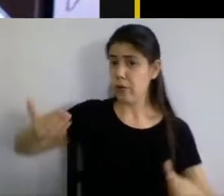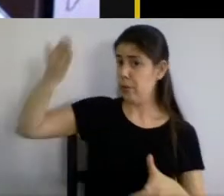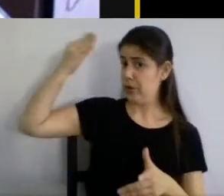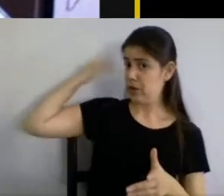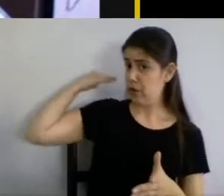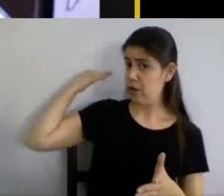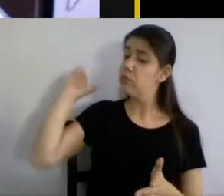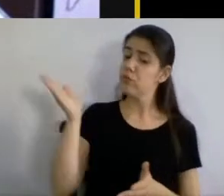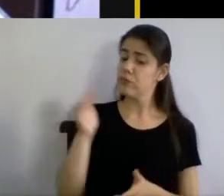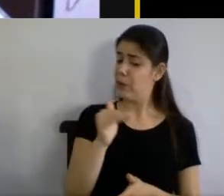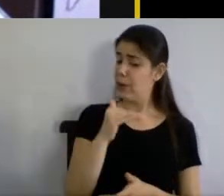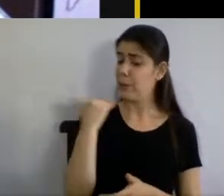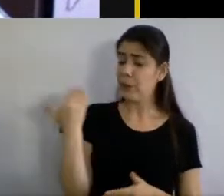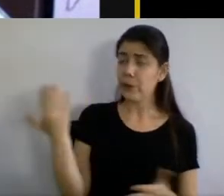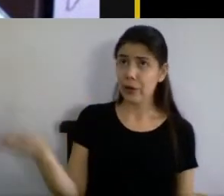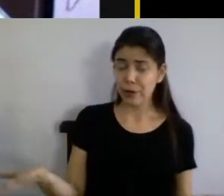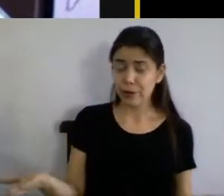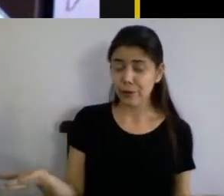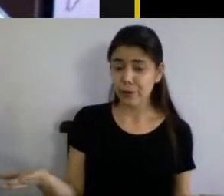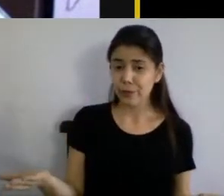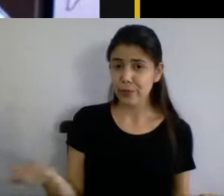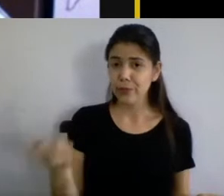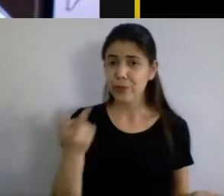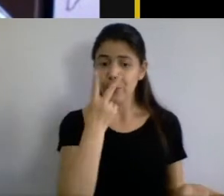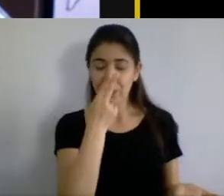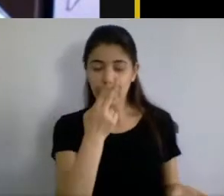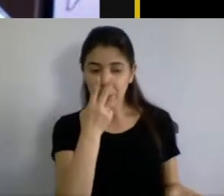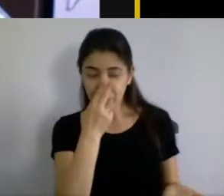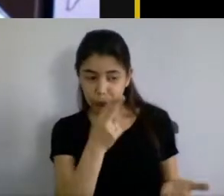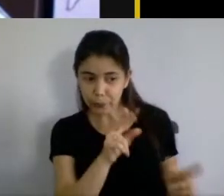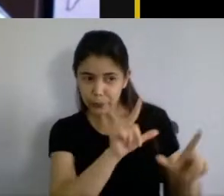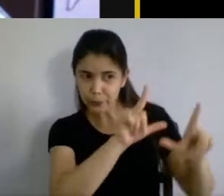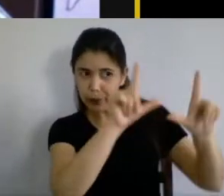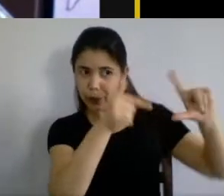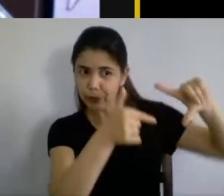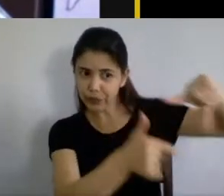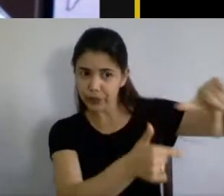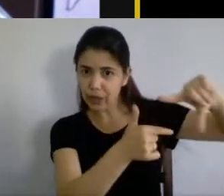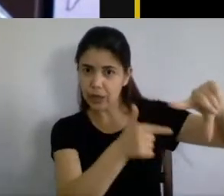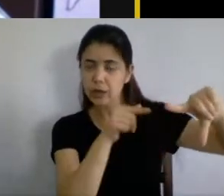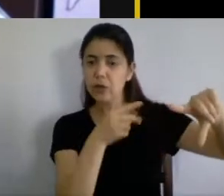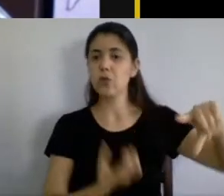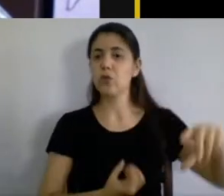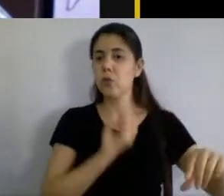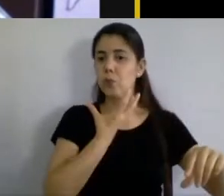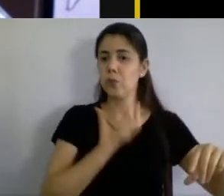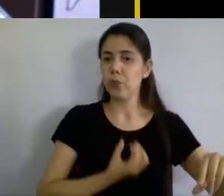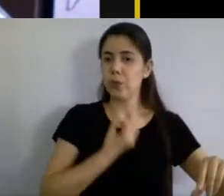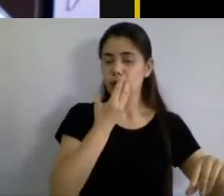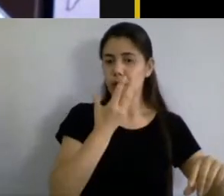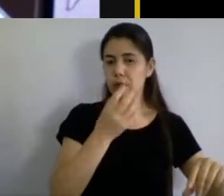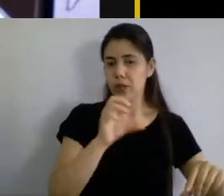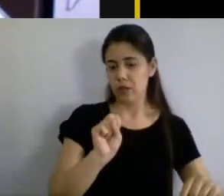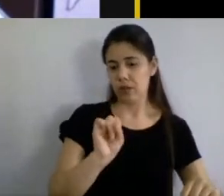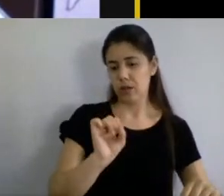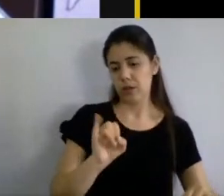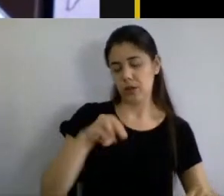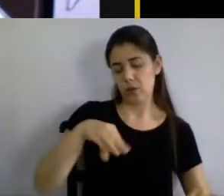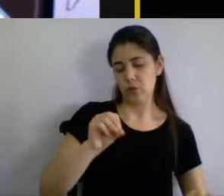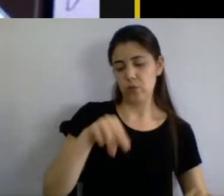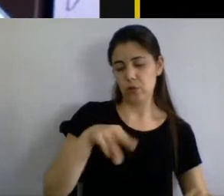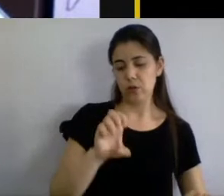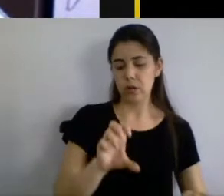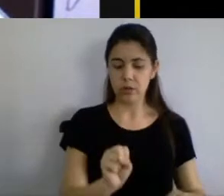cena mítica do poeta Simônides, que entra na sala, que desabou, e inventa uma técnica